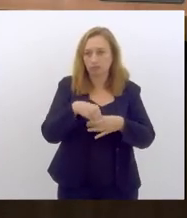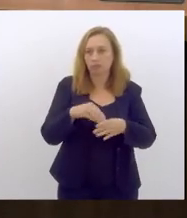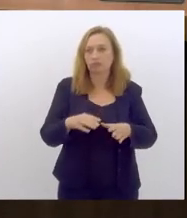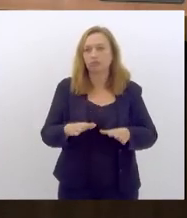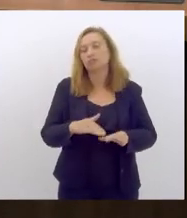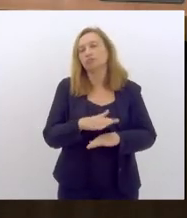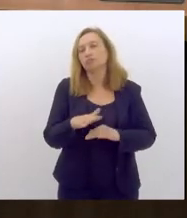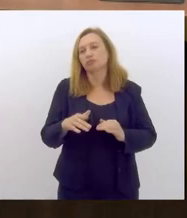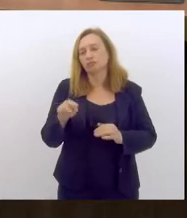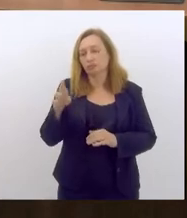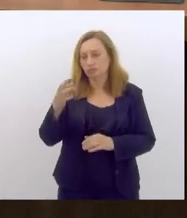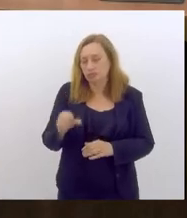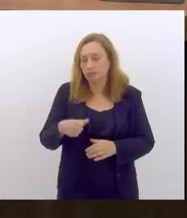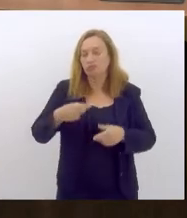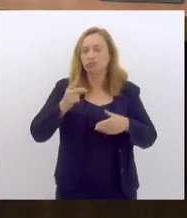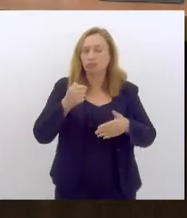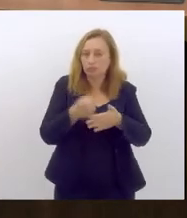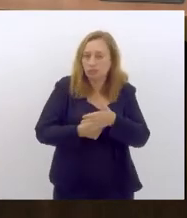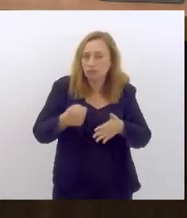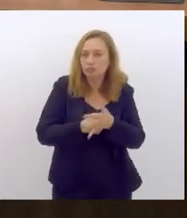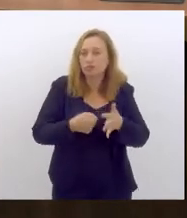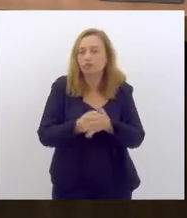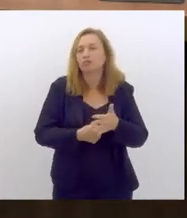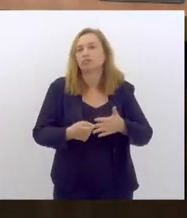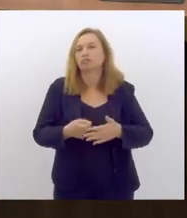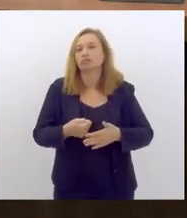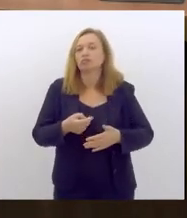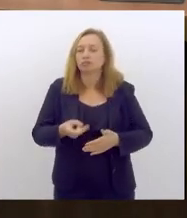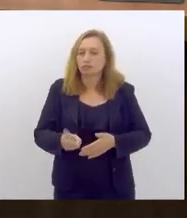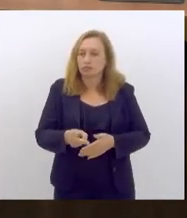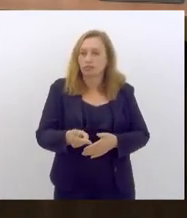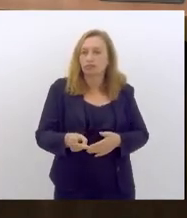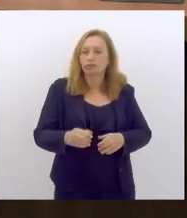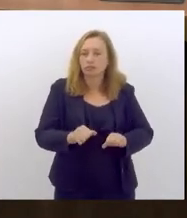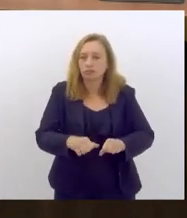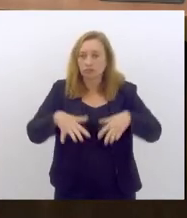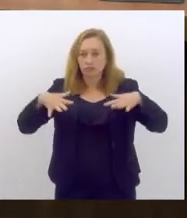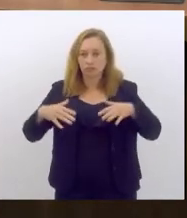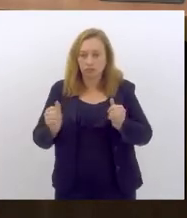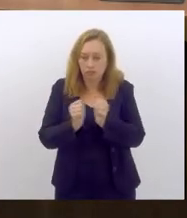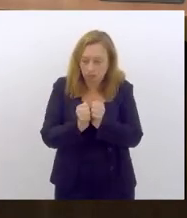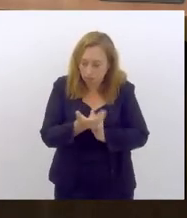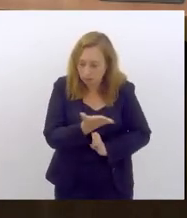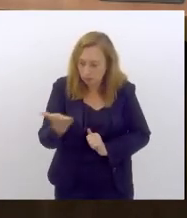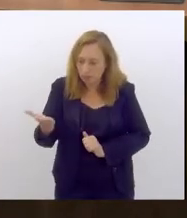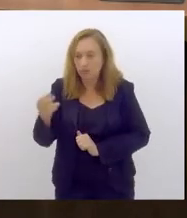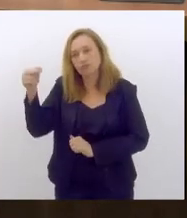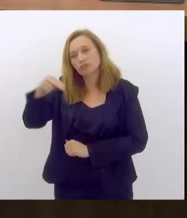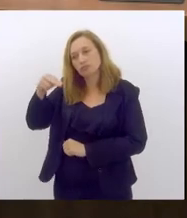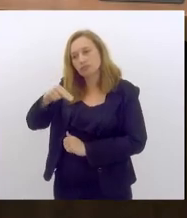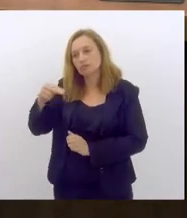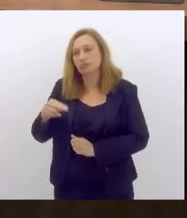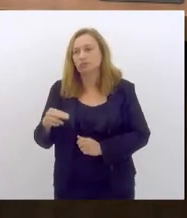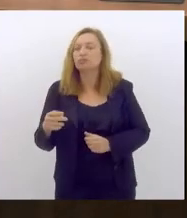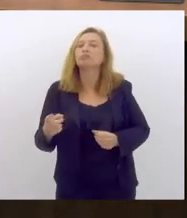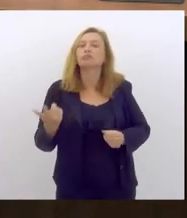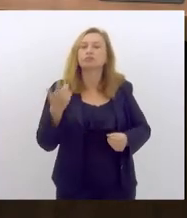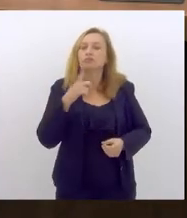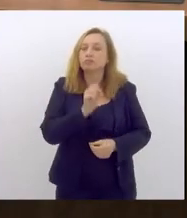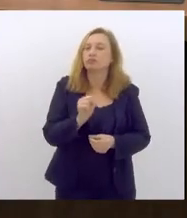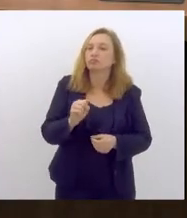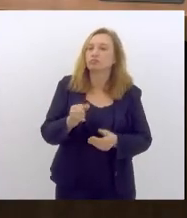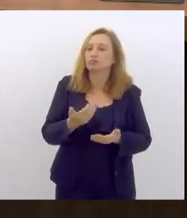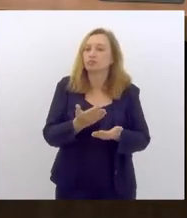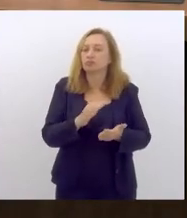Senhores auditores, nós continuaremos na luta, o plenário vai estar unido a vocês e em novembro nós vamos conseguir derrubar esse